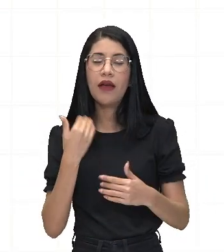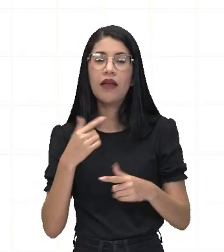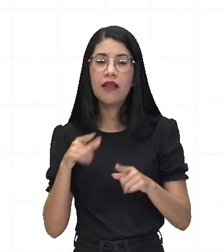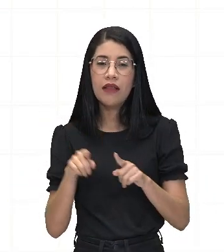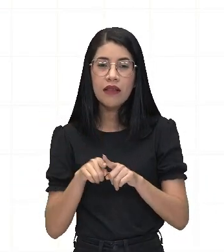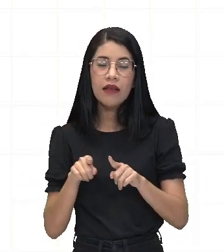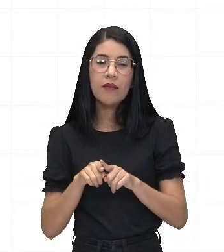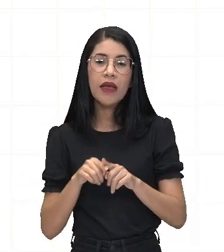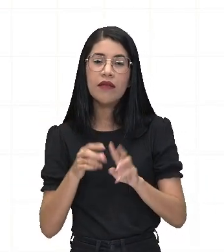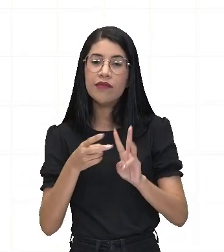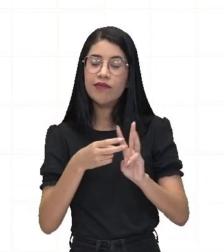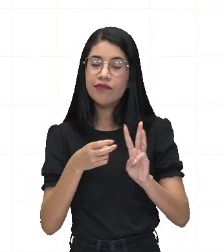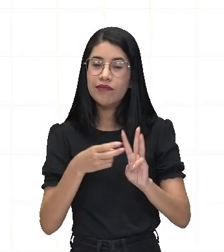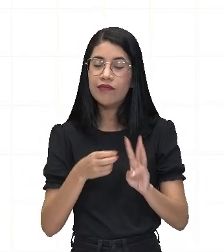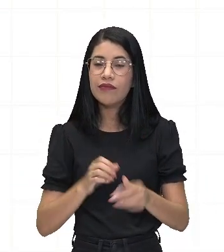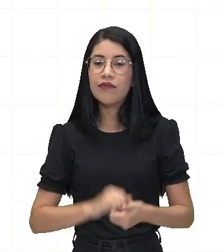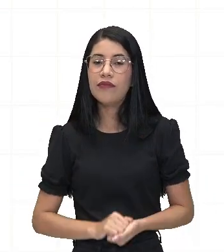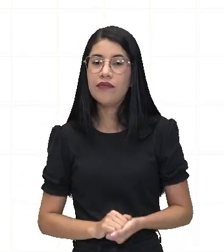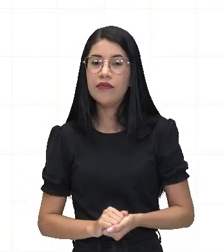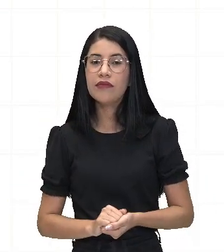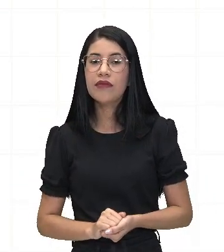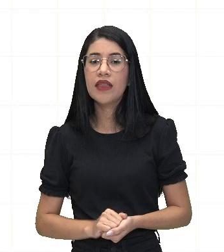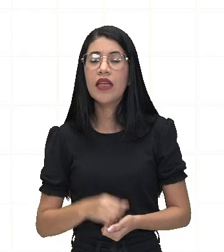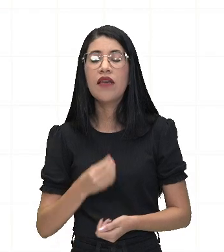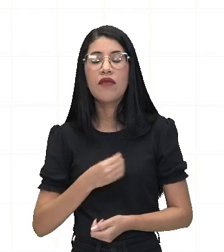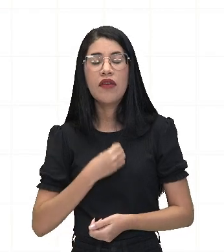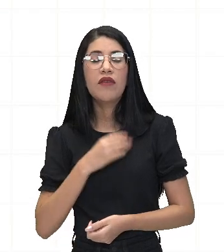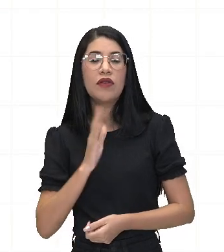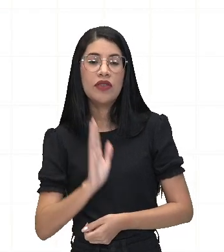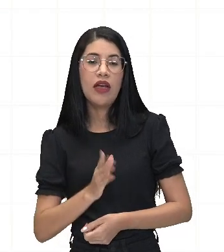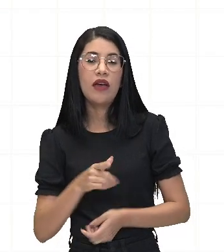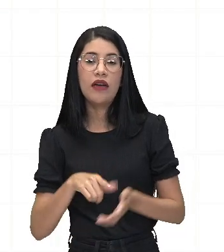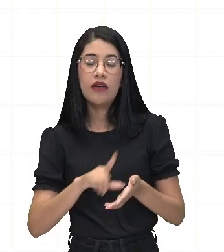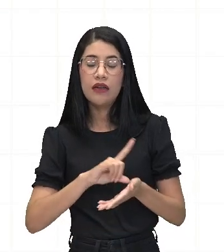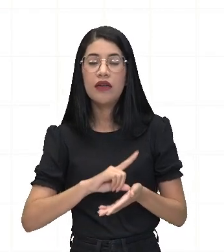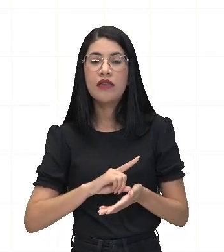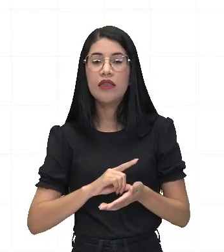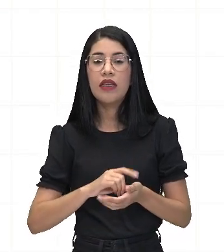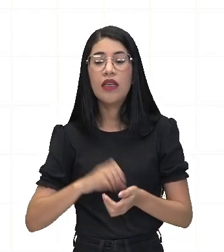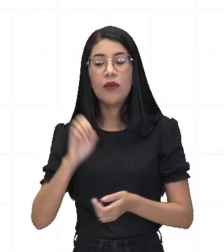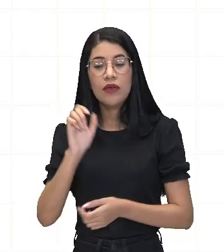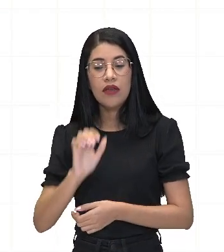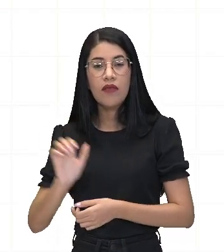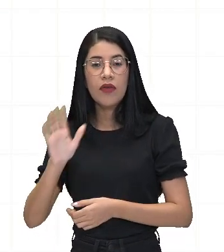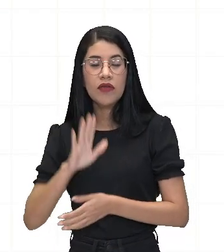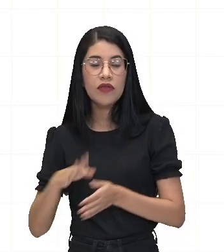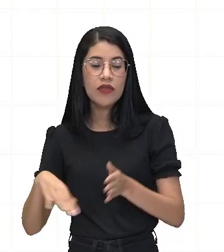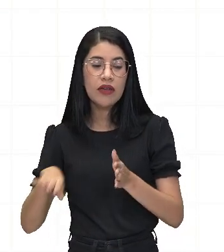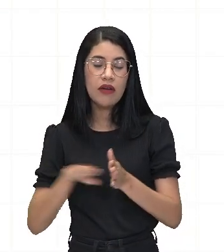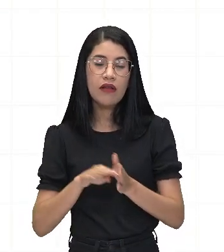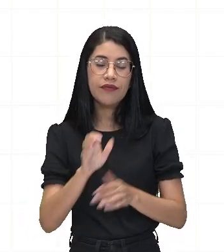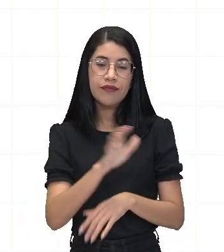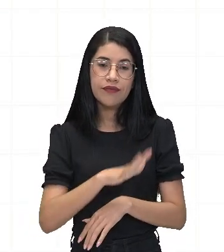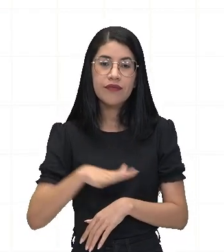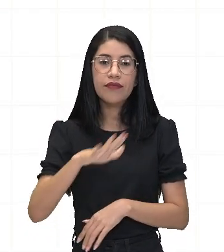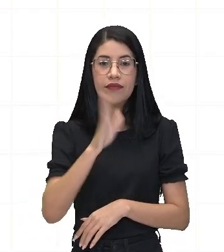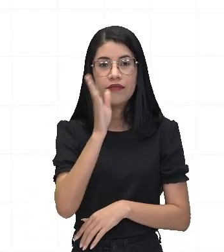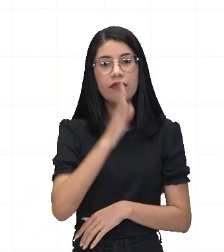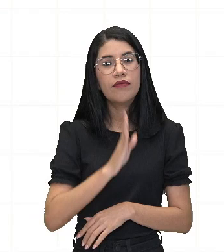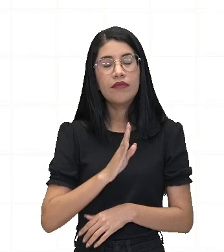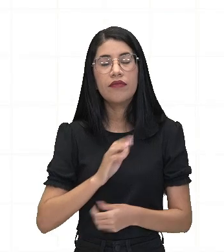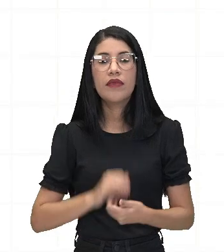povos originários, que aqui já estavam, e aí a gente tem a chegada dos europeus para a nossa região. Temos